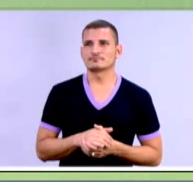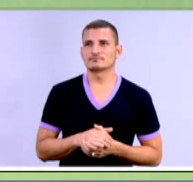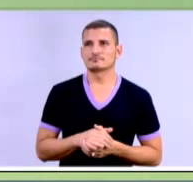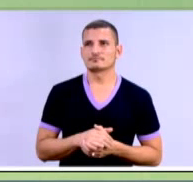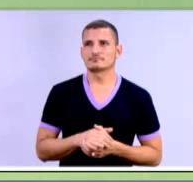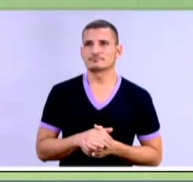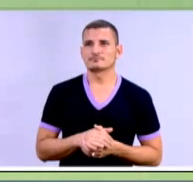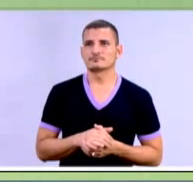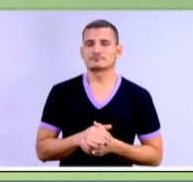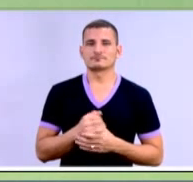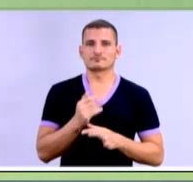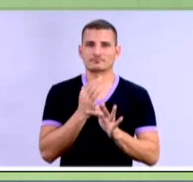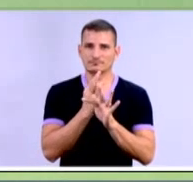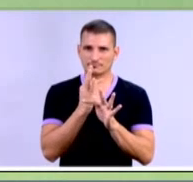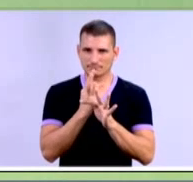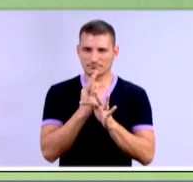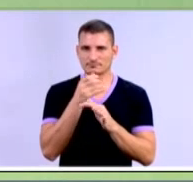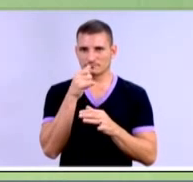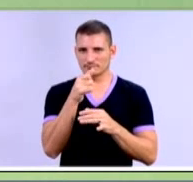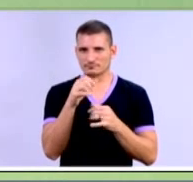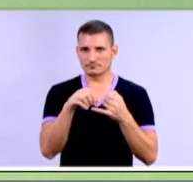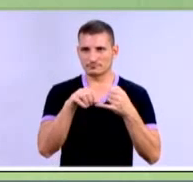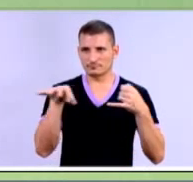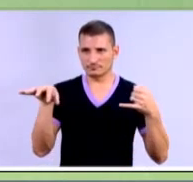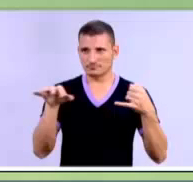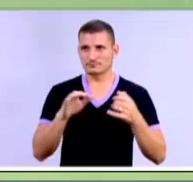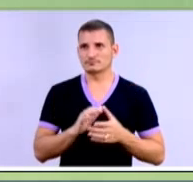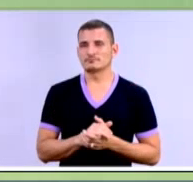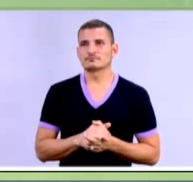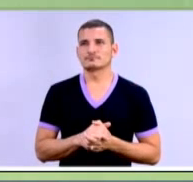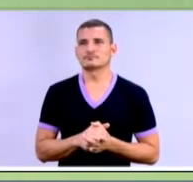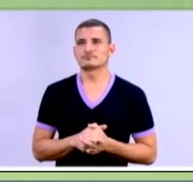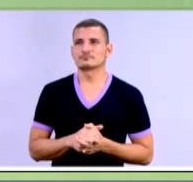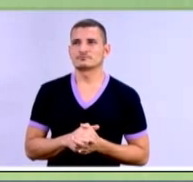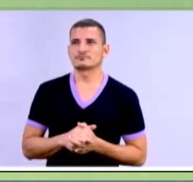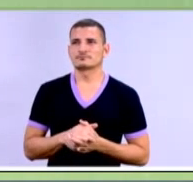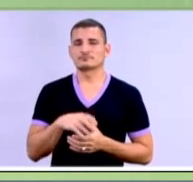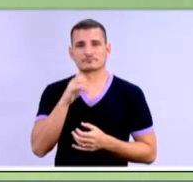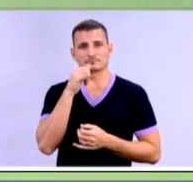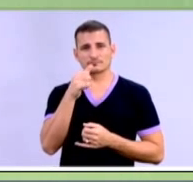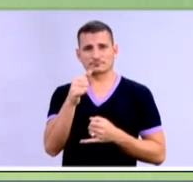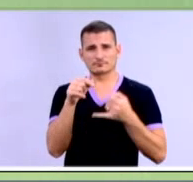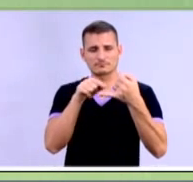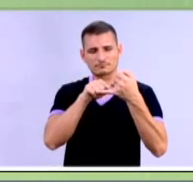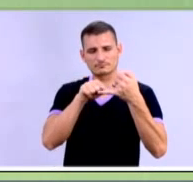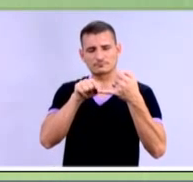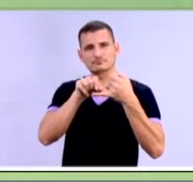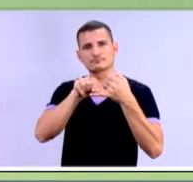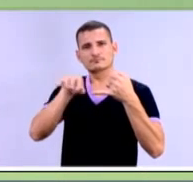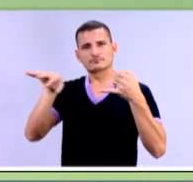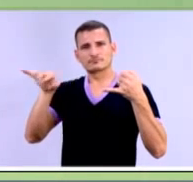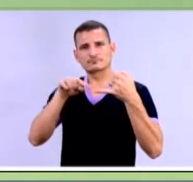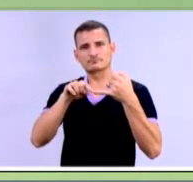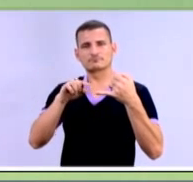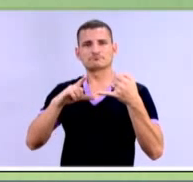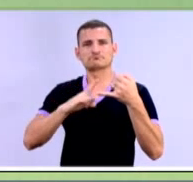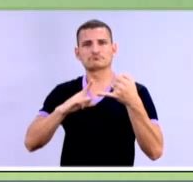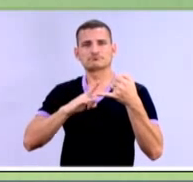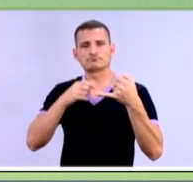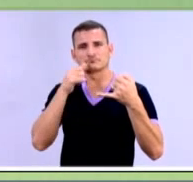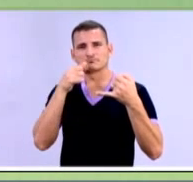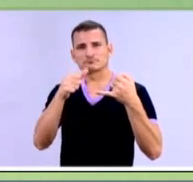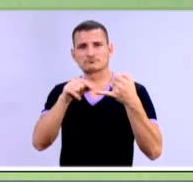da física, né, da transmissão elétrica. A corrente e tensão elétrica em um condutor, ele gera campo